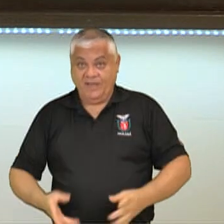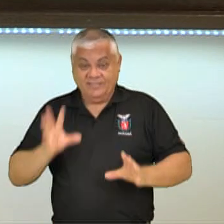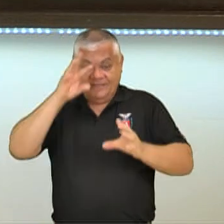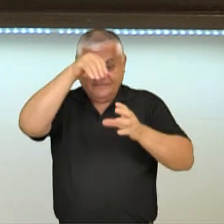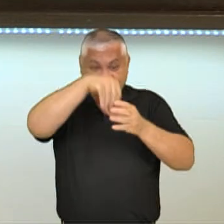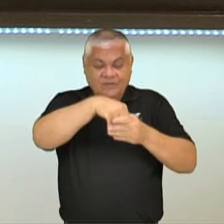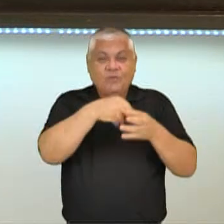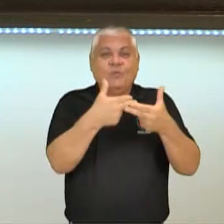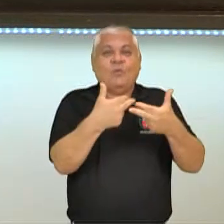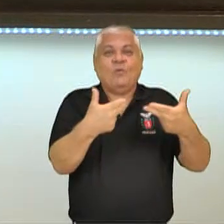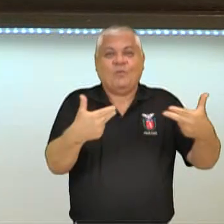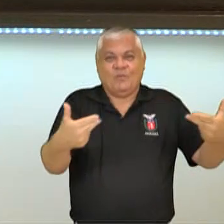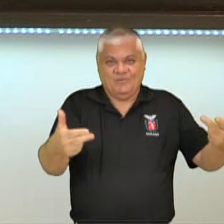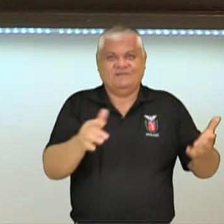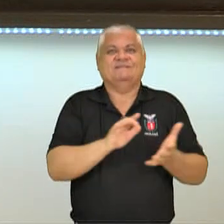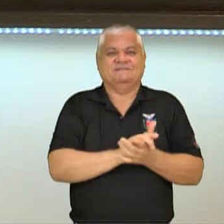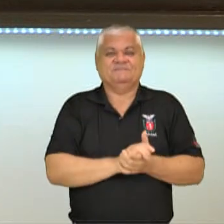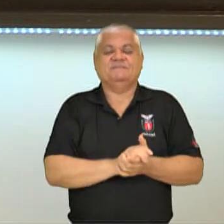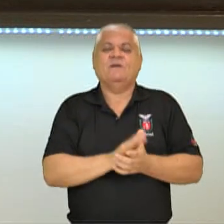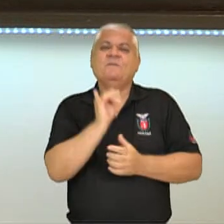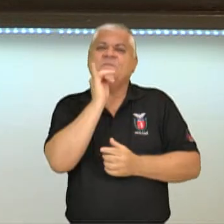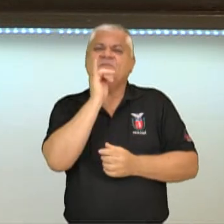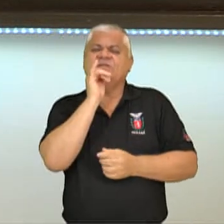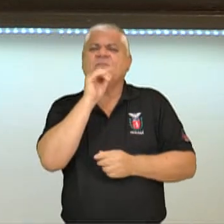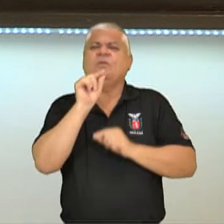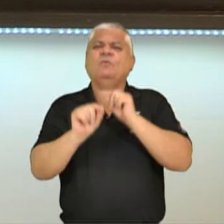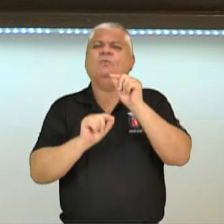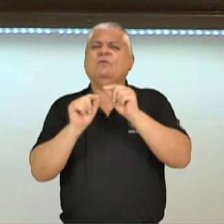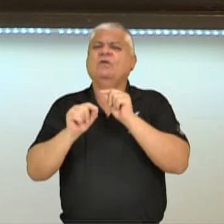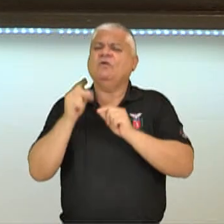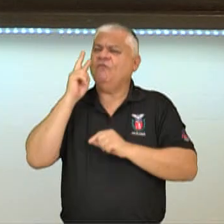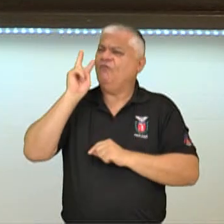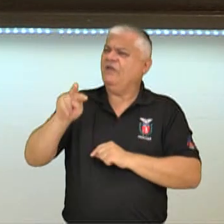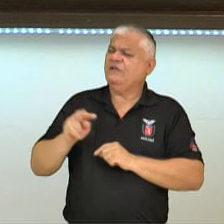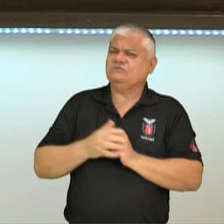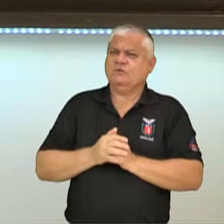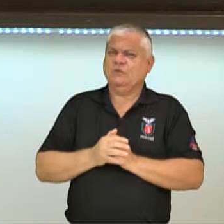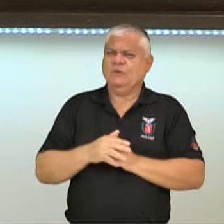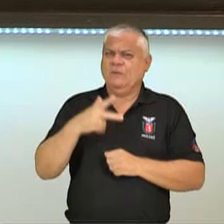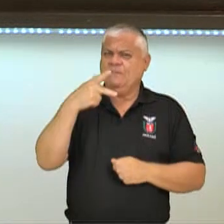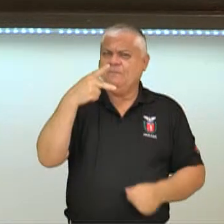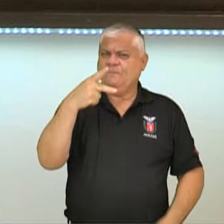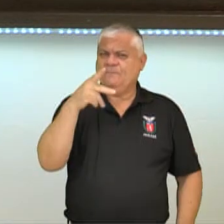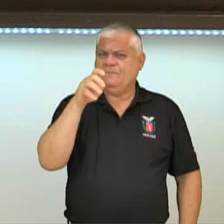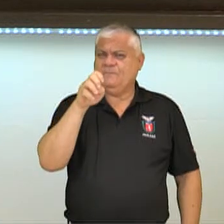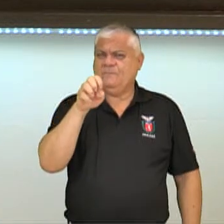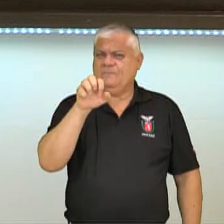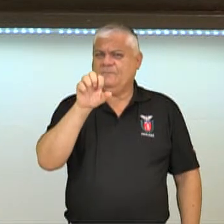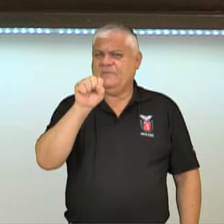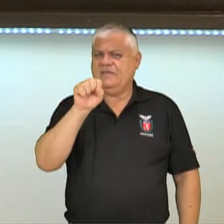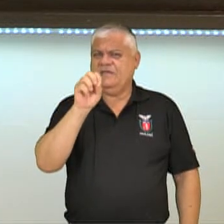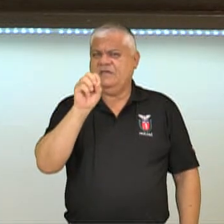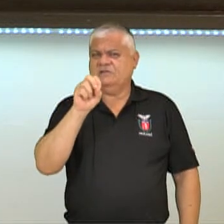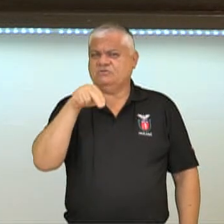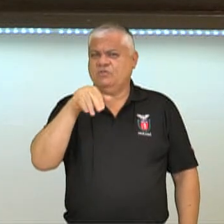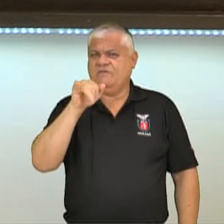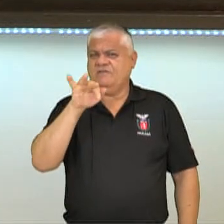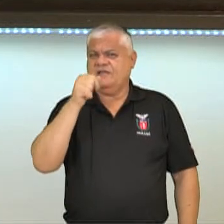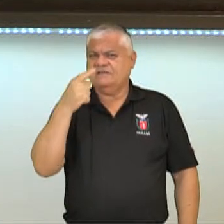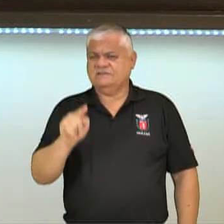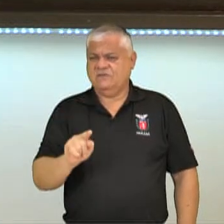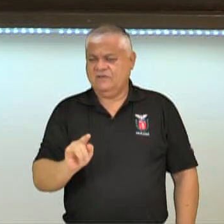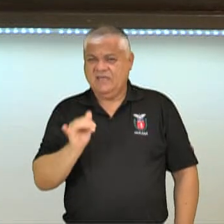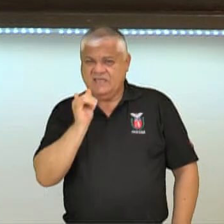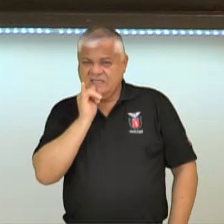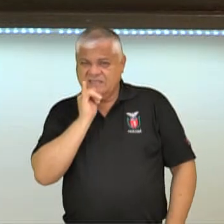humanas a um ser não humano. Então, o que eu estou vendo aqui? A tristeza te convence? A tristeza não convence